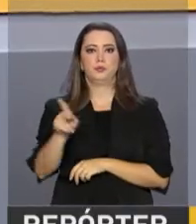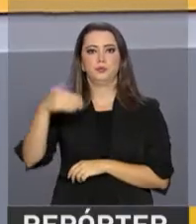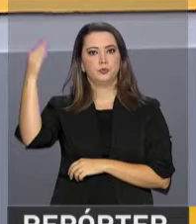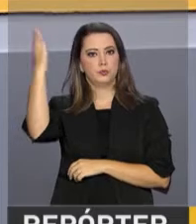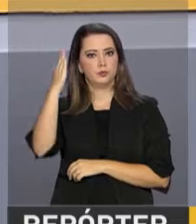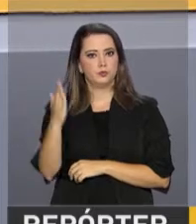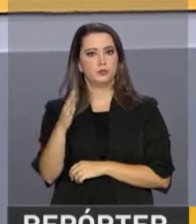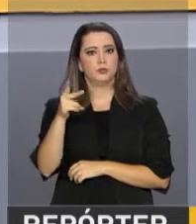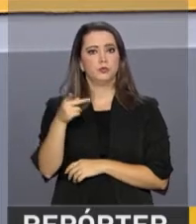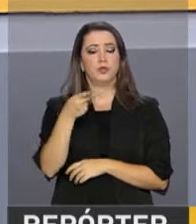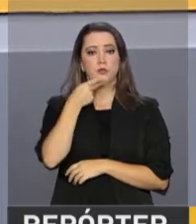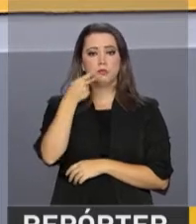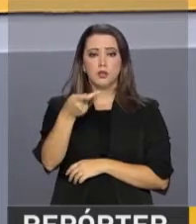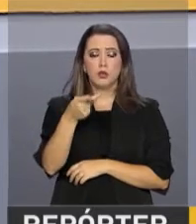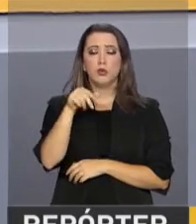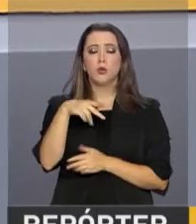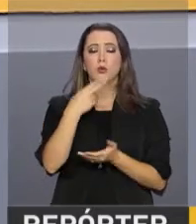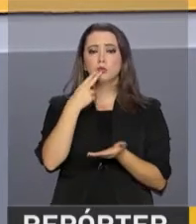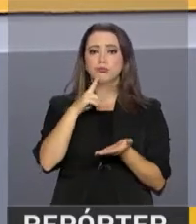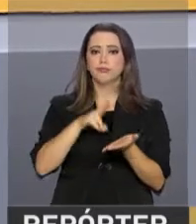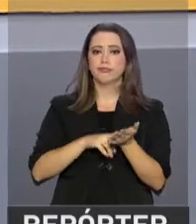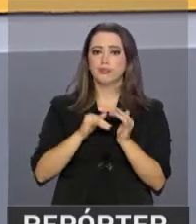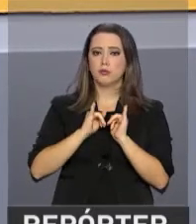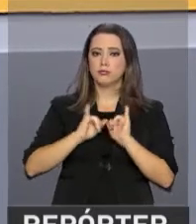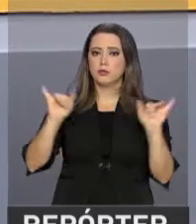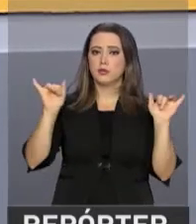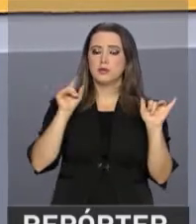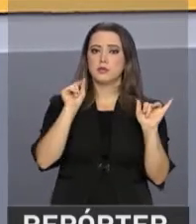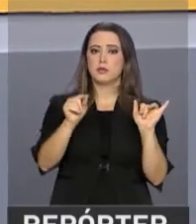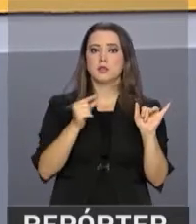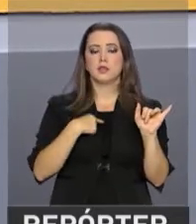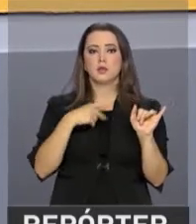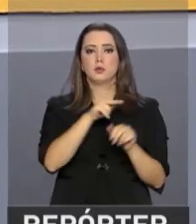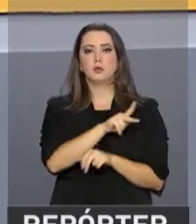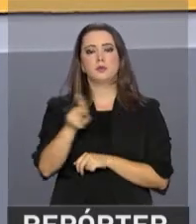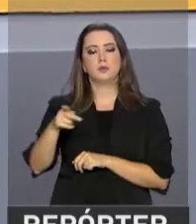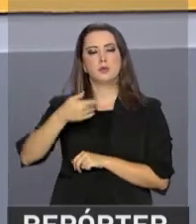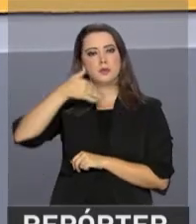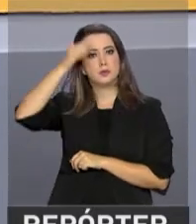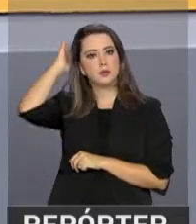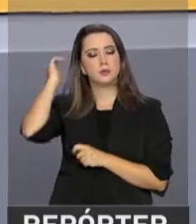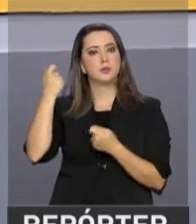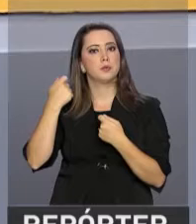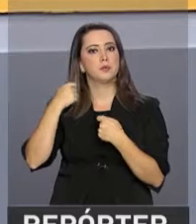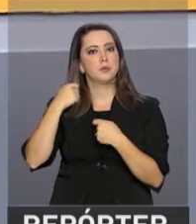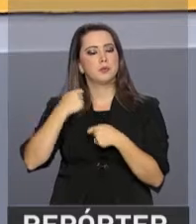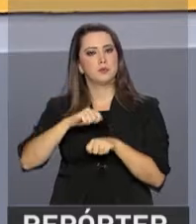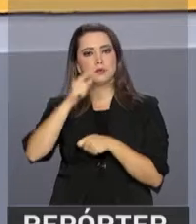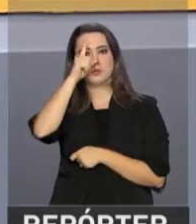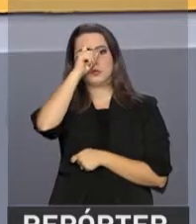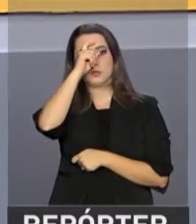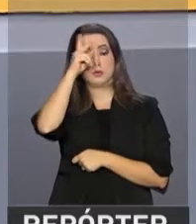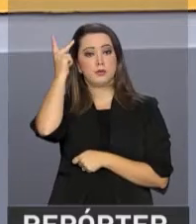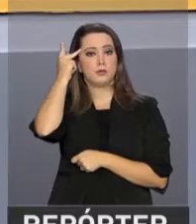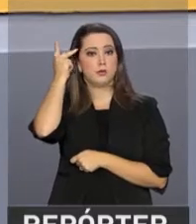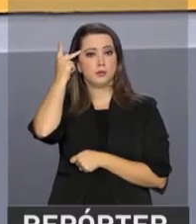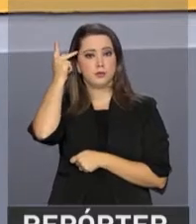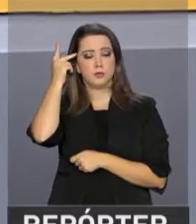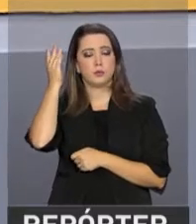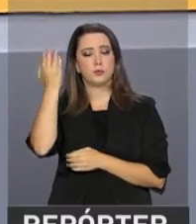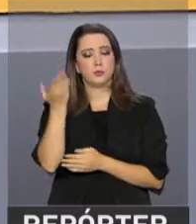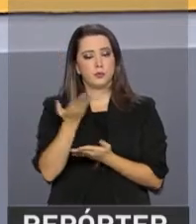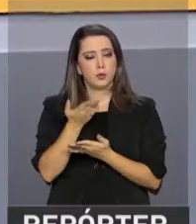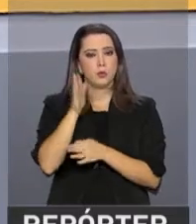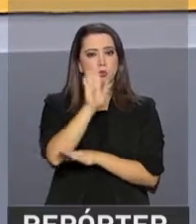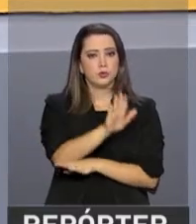presidência da república emitiu nota sobre a ida do presidente michel temer ao hospital sírio libanês em são paulo na tarde desta